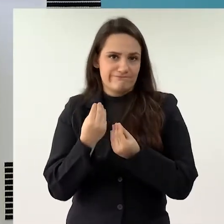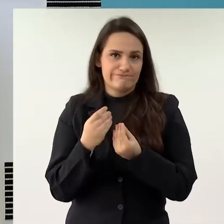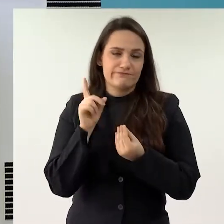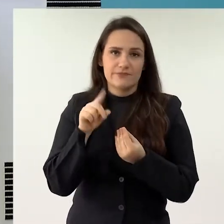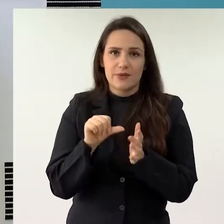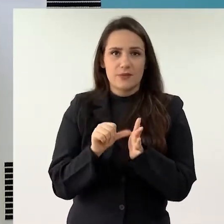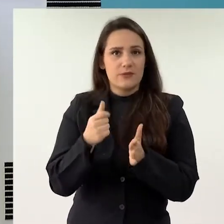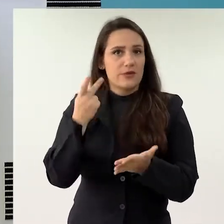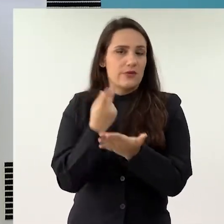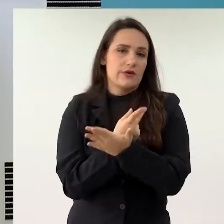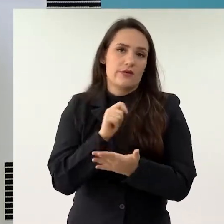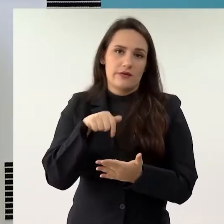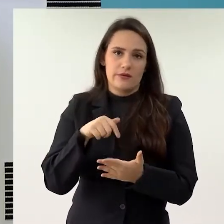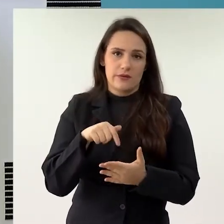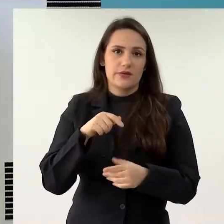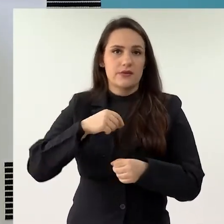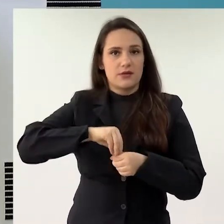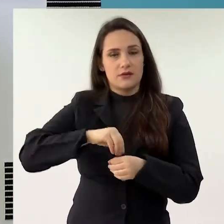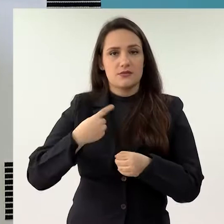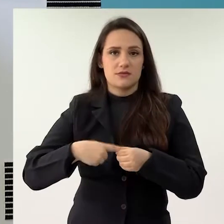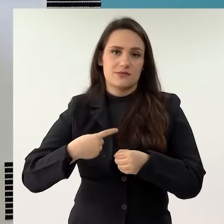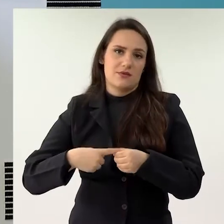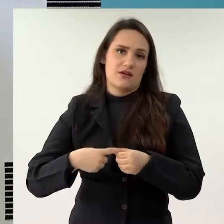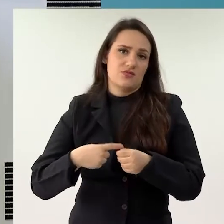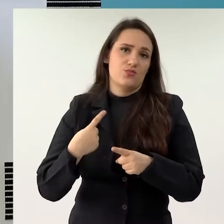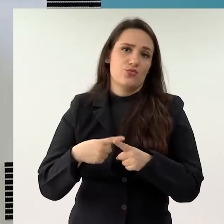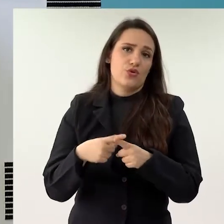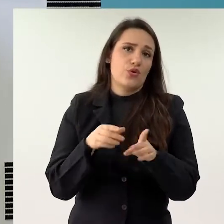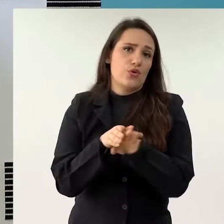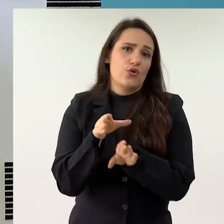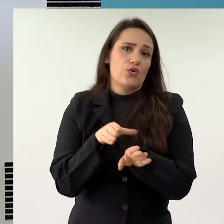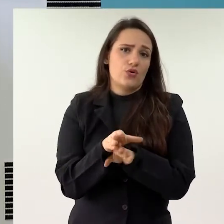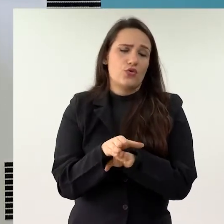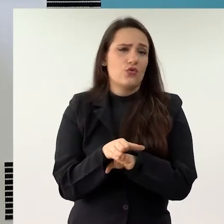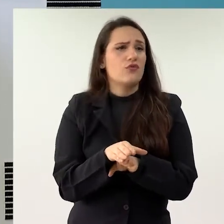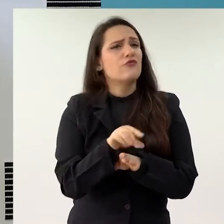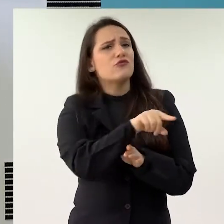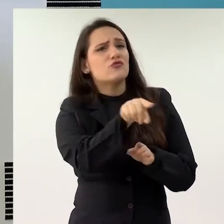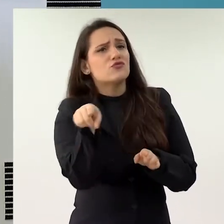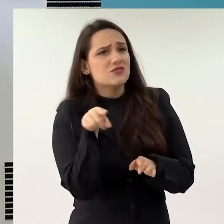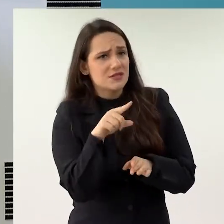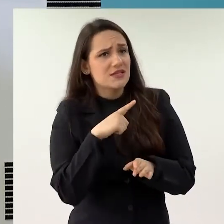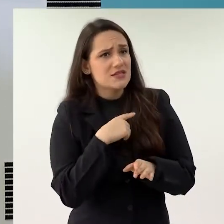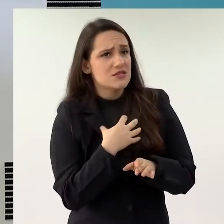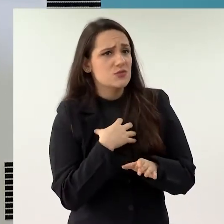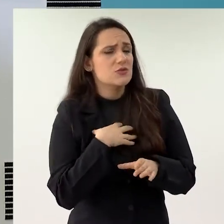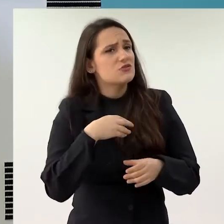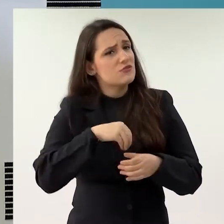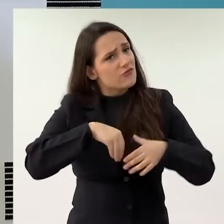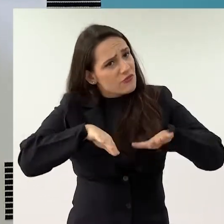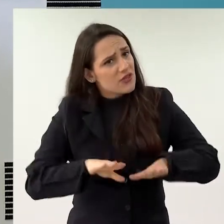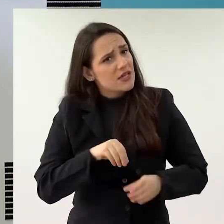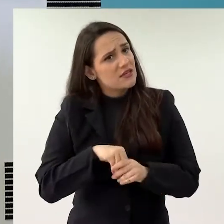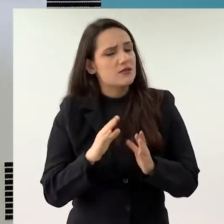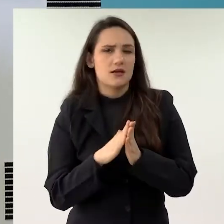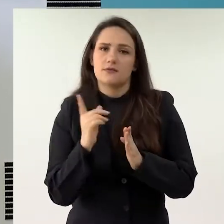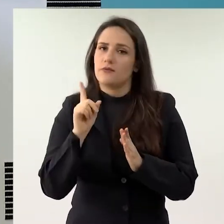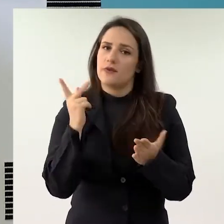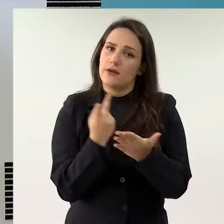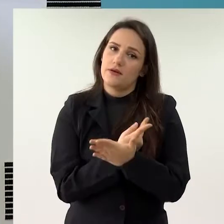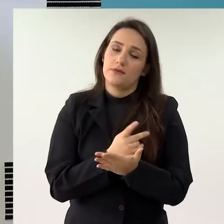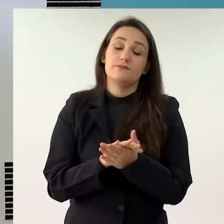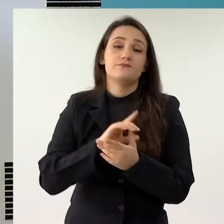cometido aqui na nossa cidade. Foi orientar as pessoas que estavam sintomáticas para ficar em casa, estava errado.